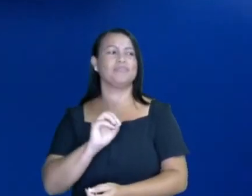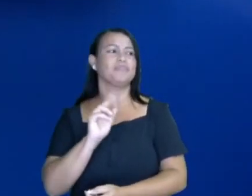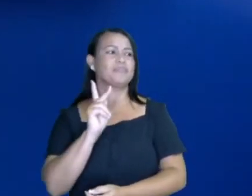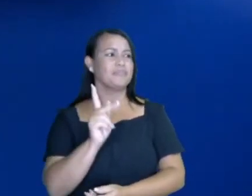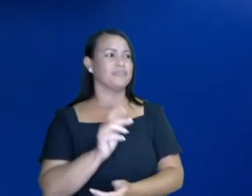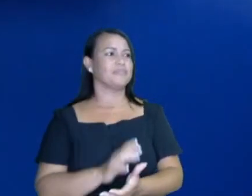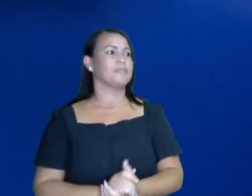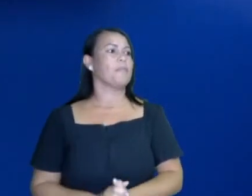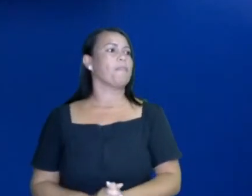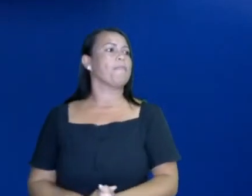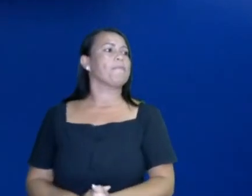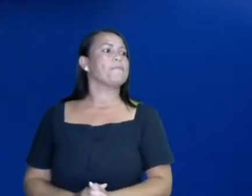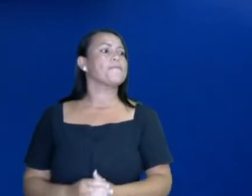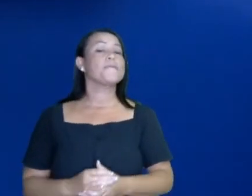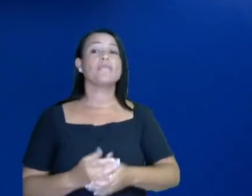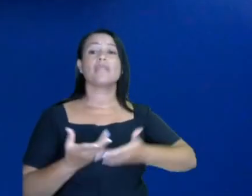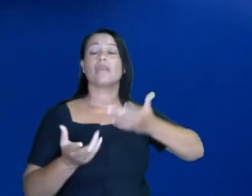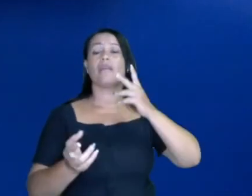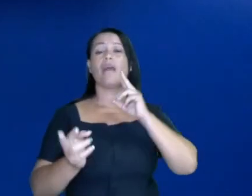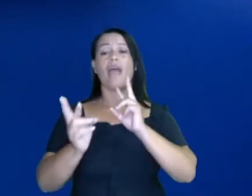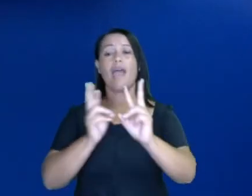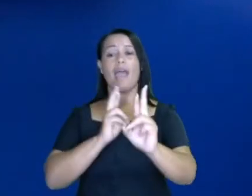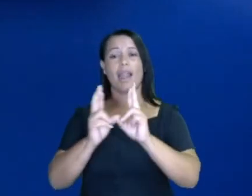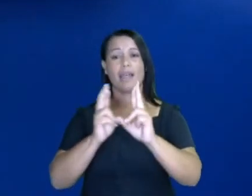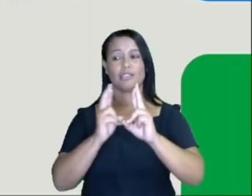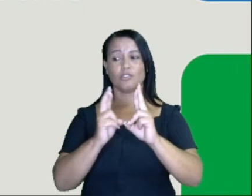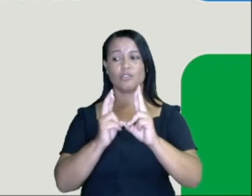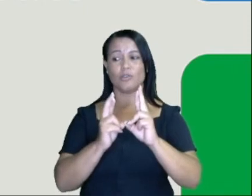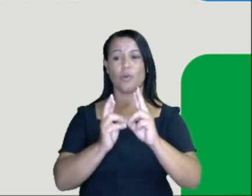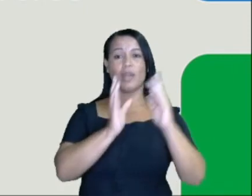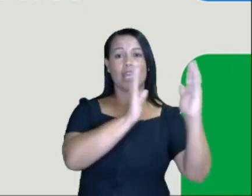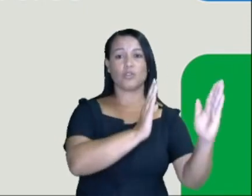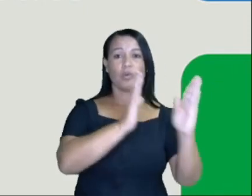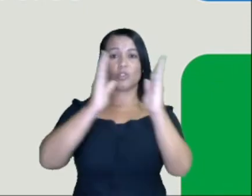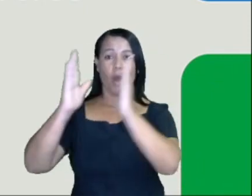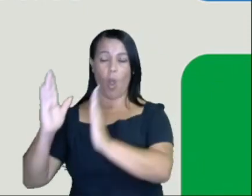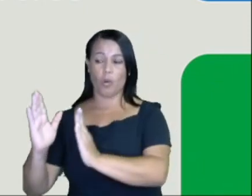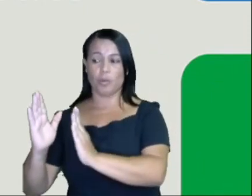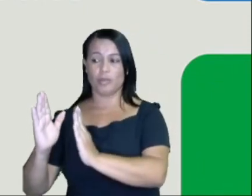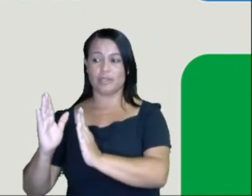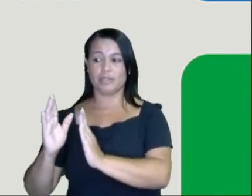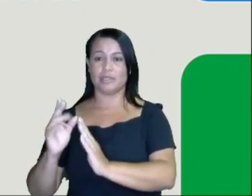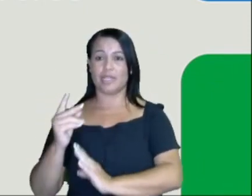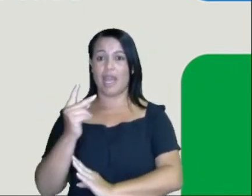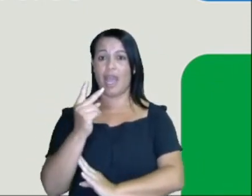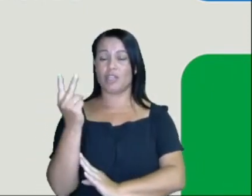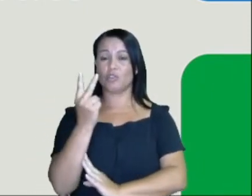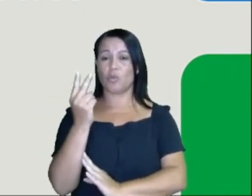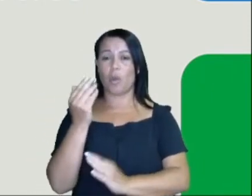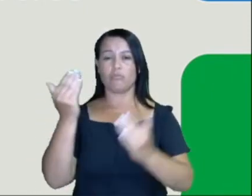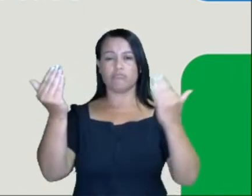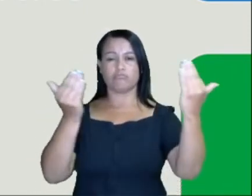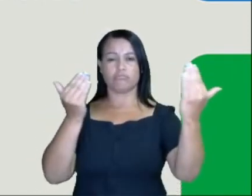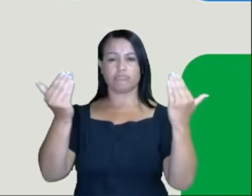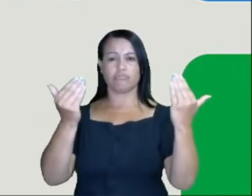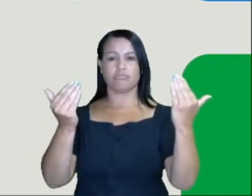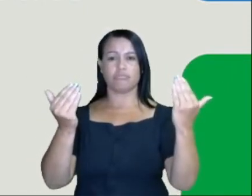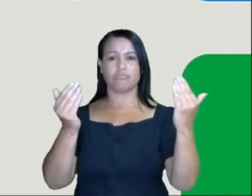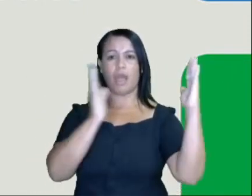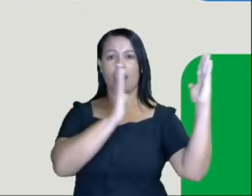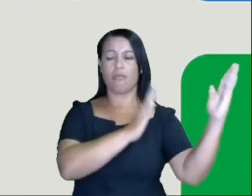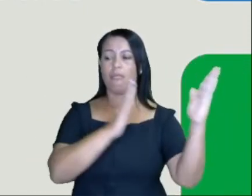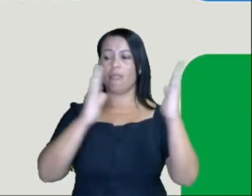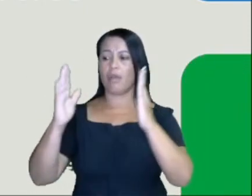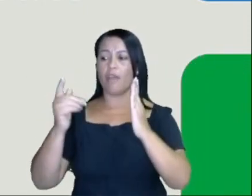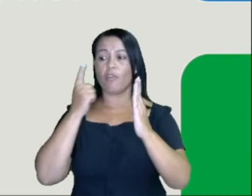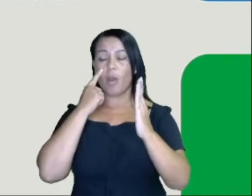Mais uma. Relacione as duas colunas. Tenho aqui algumas situações que vocês irão